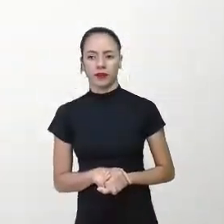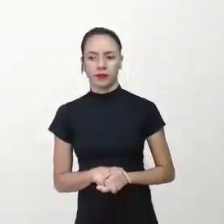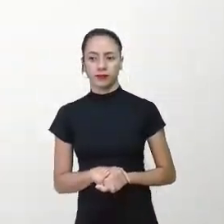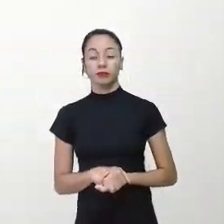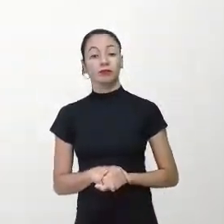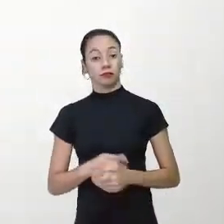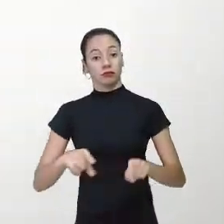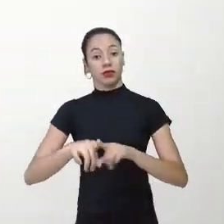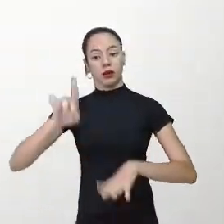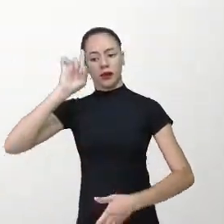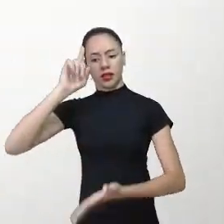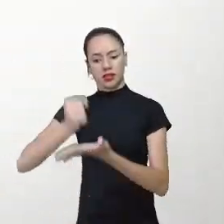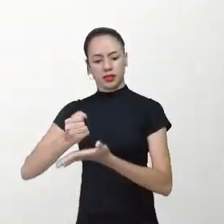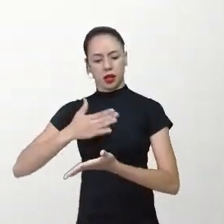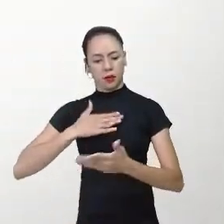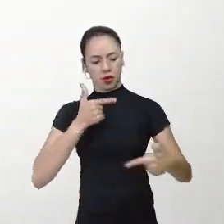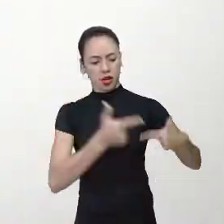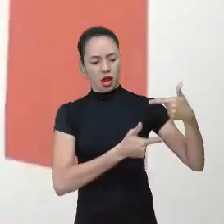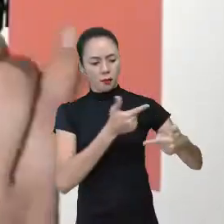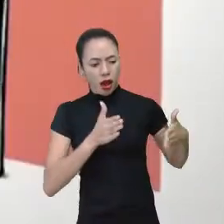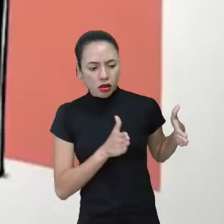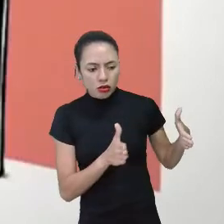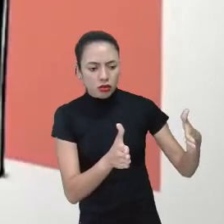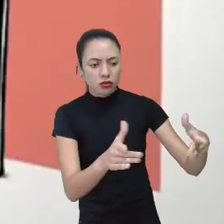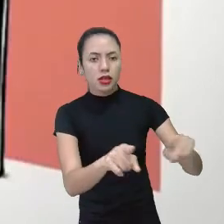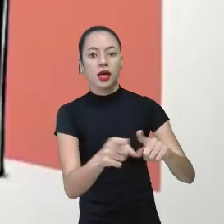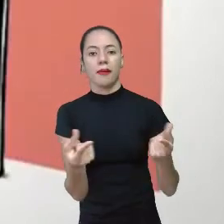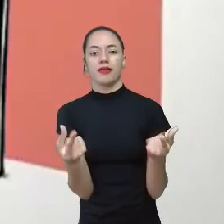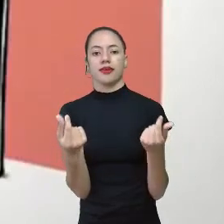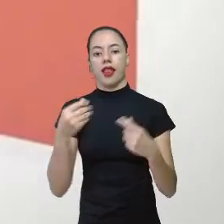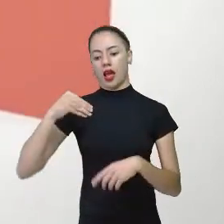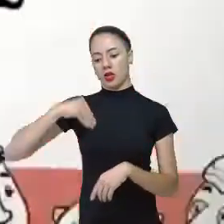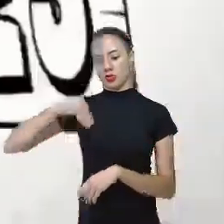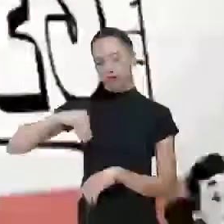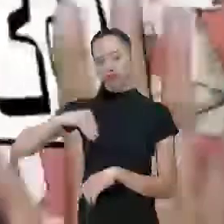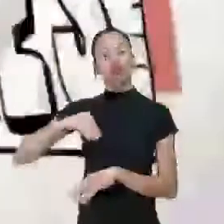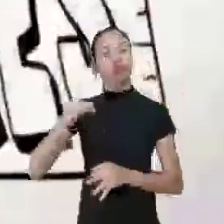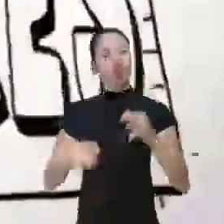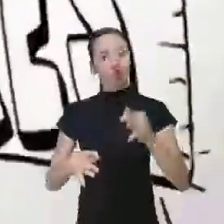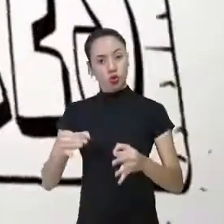Quando decidem qual carreira trilhar e recebem um salário justo pelo que fazem.